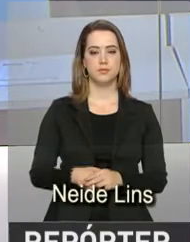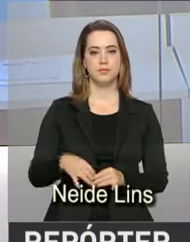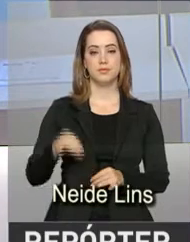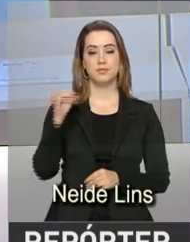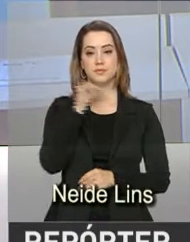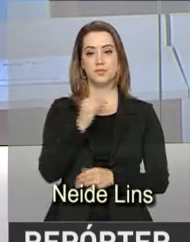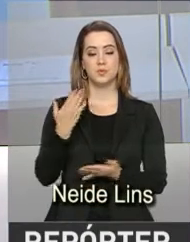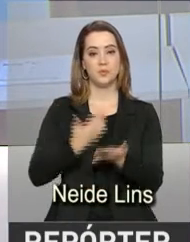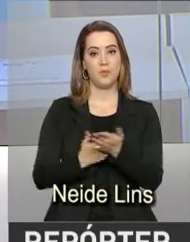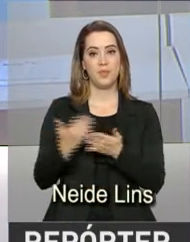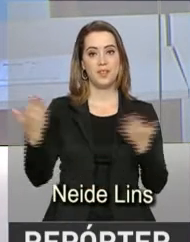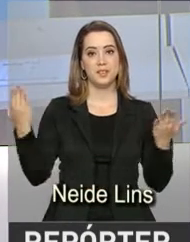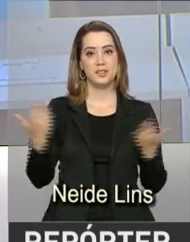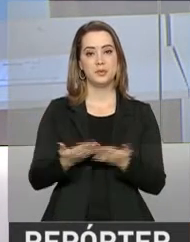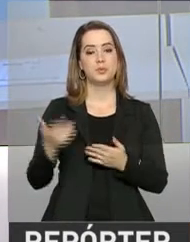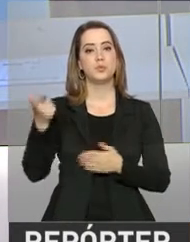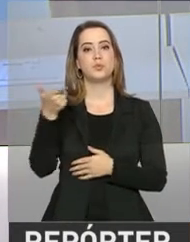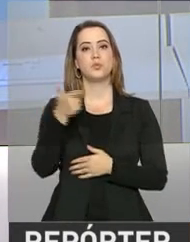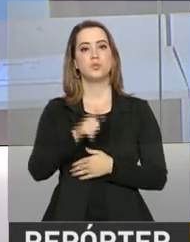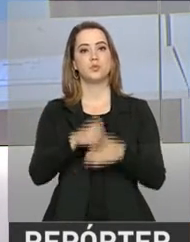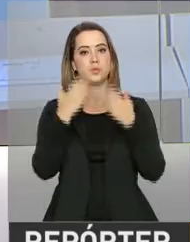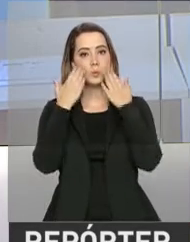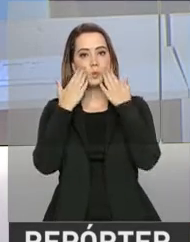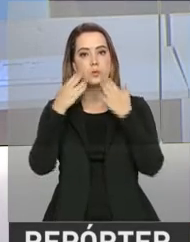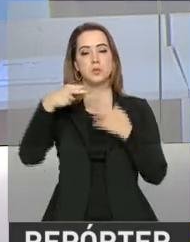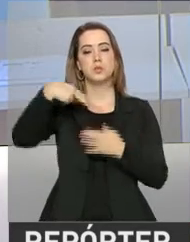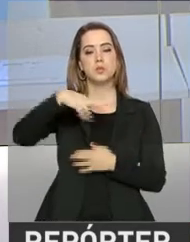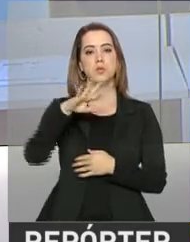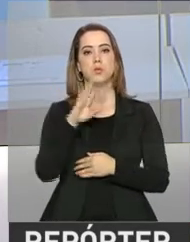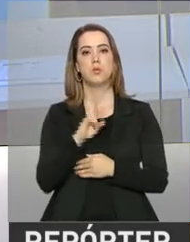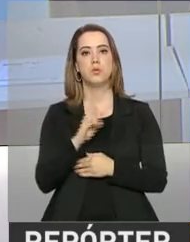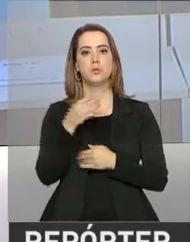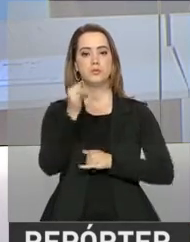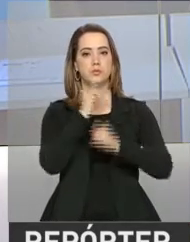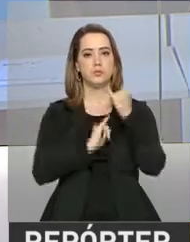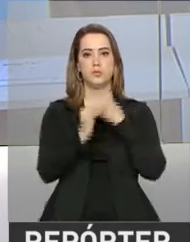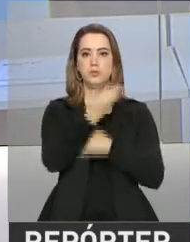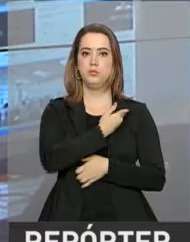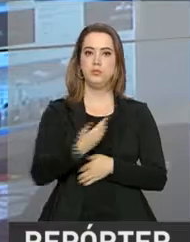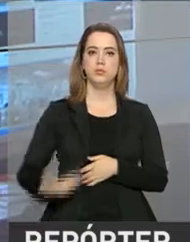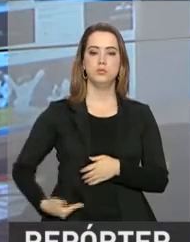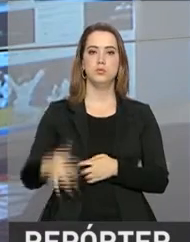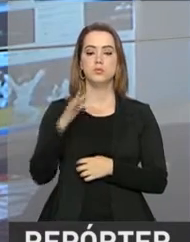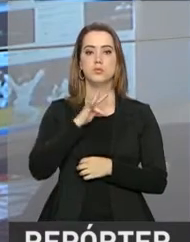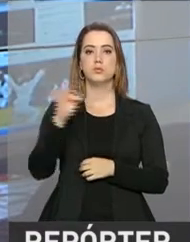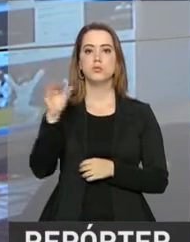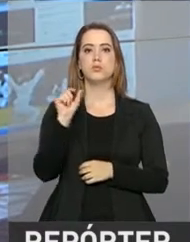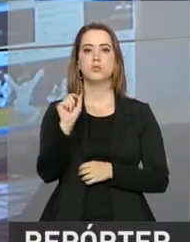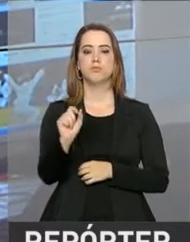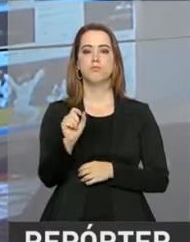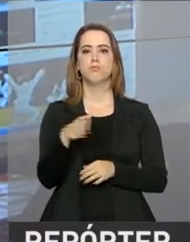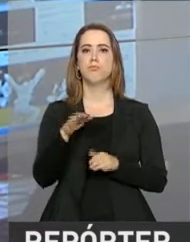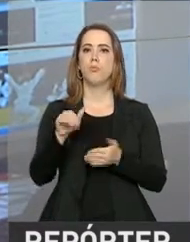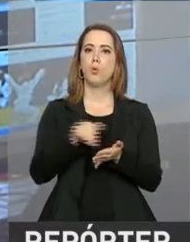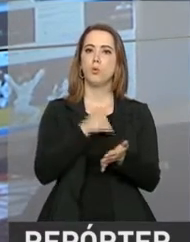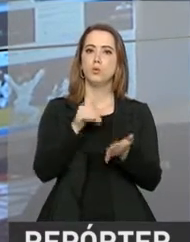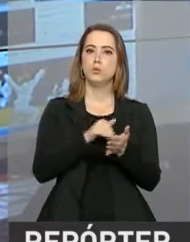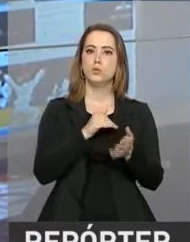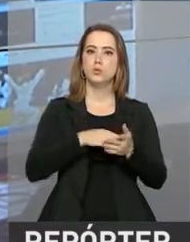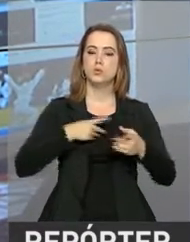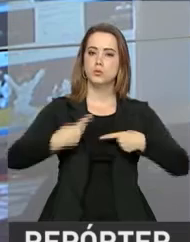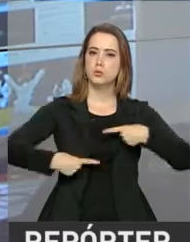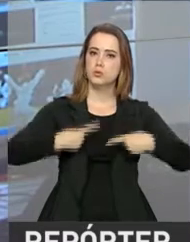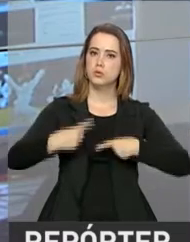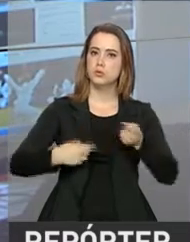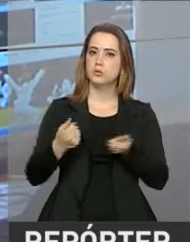Olá, começa agora mais uma edição do Repórter NBR e as notícias do governo federal. O secretário de Política Econômica do Ministério